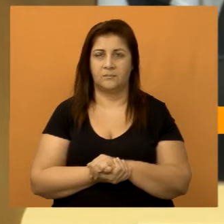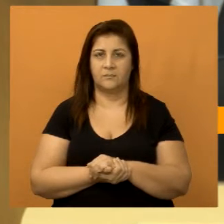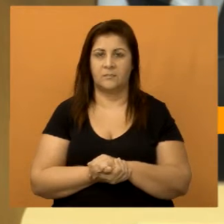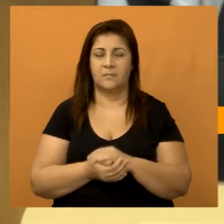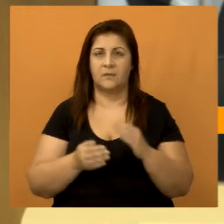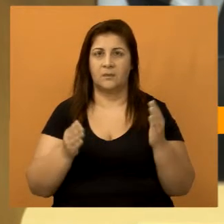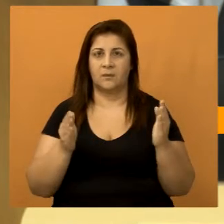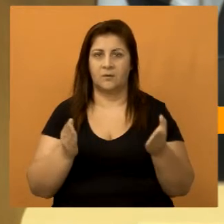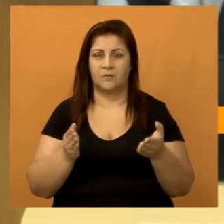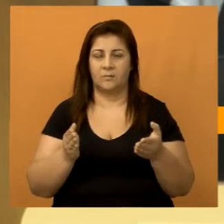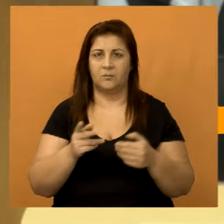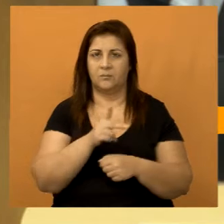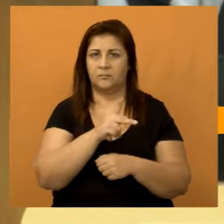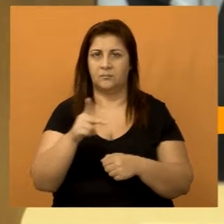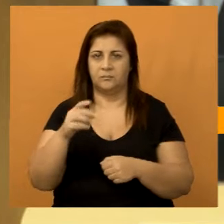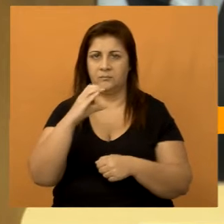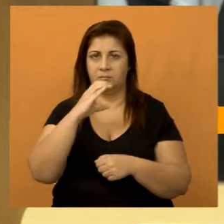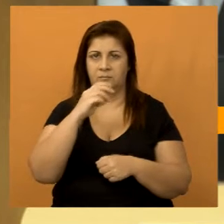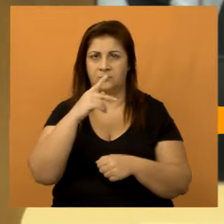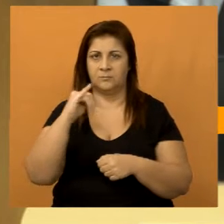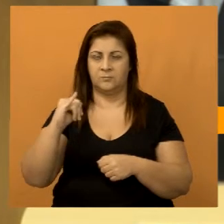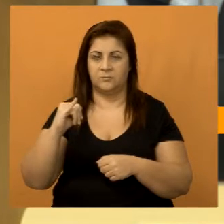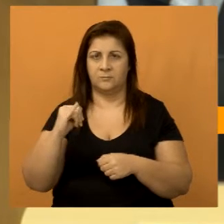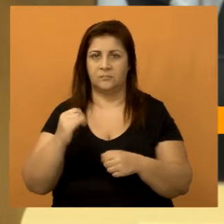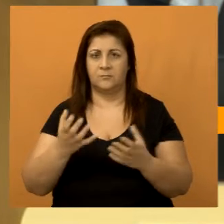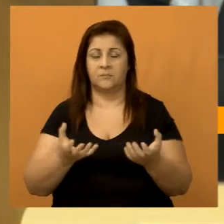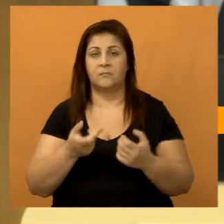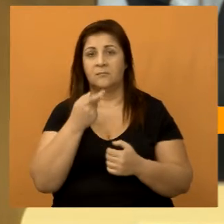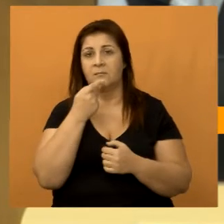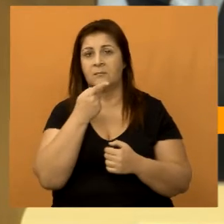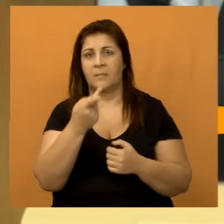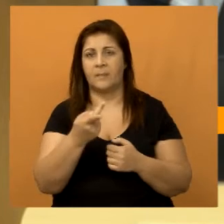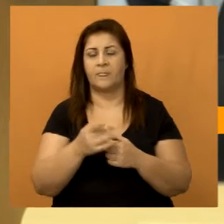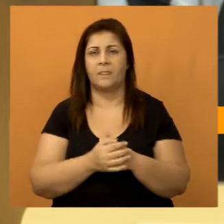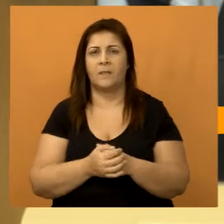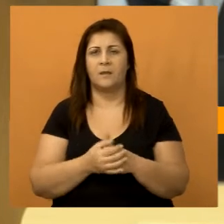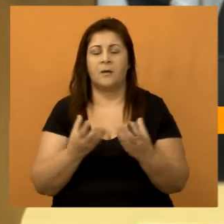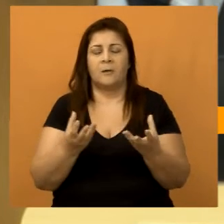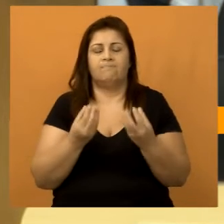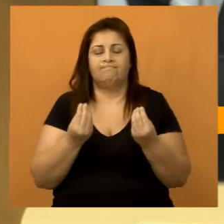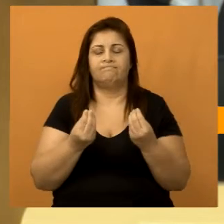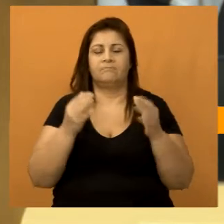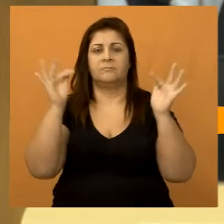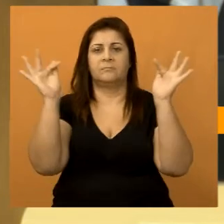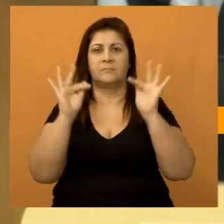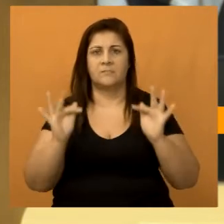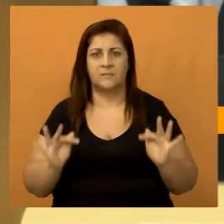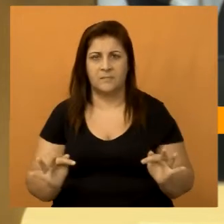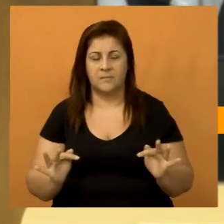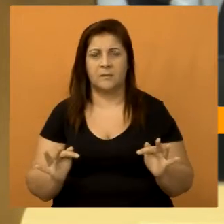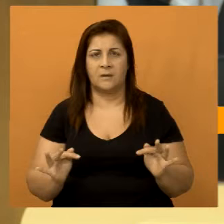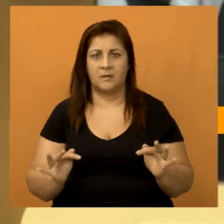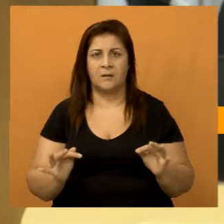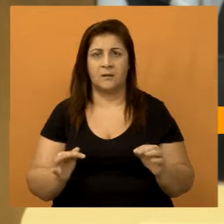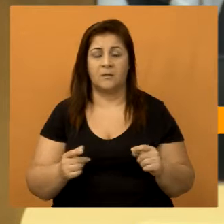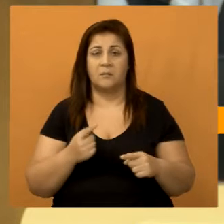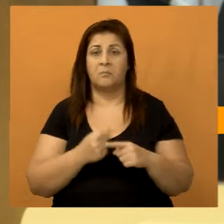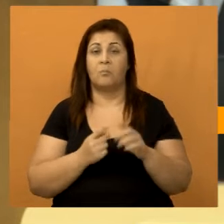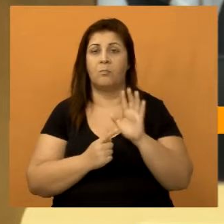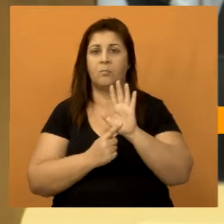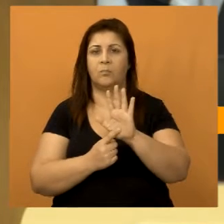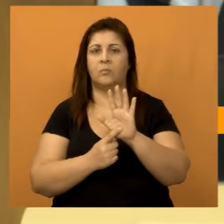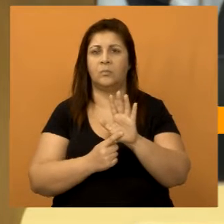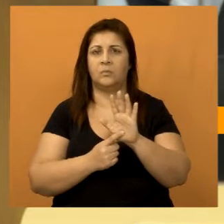Neste momento, como presidente da CPI, gostaria de dizer o quanto me sinto feliz pela execução e resultados de